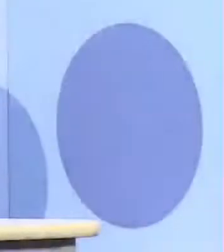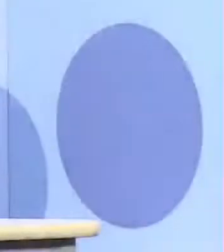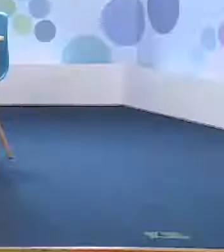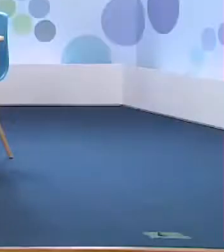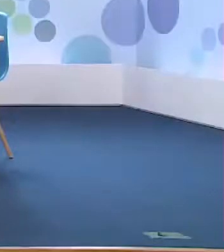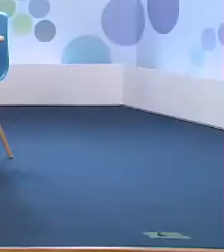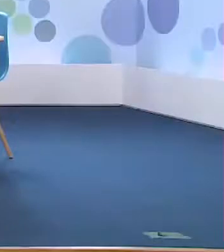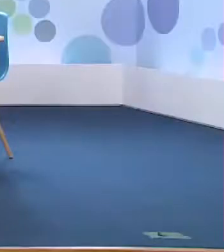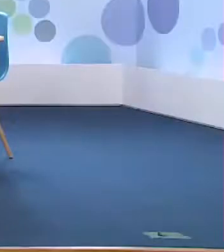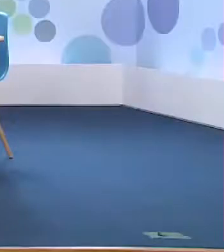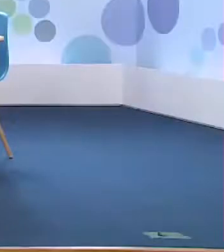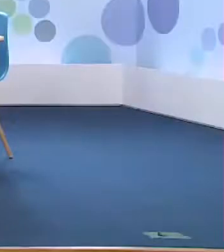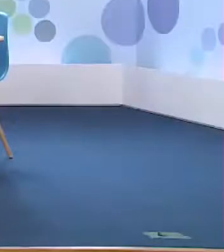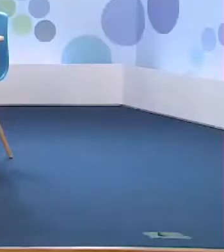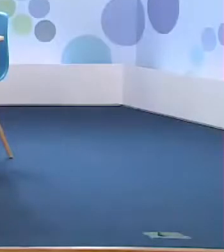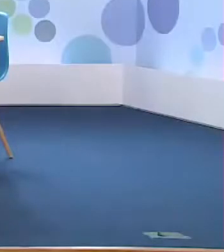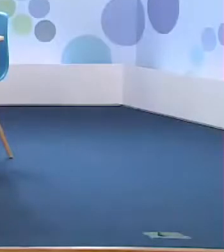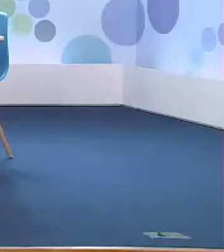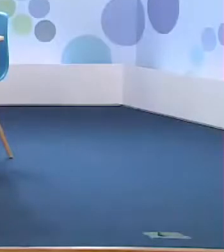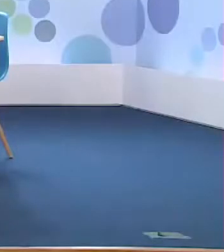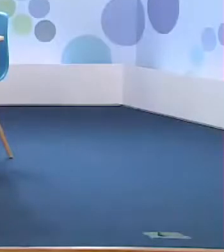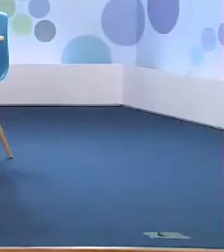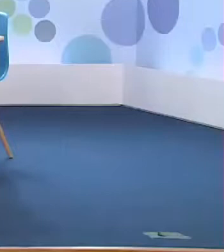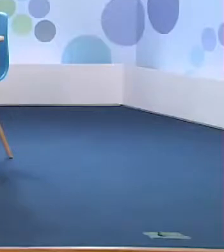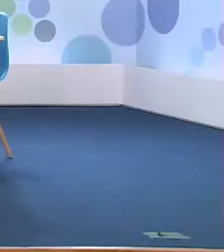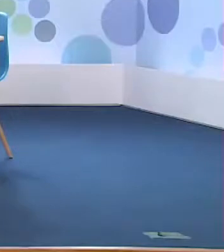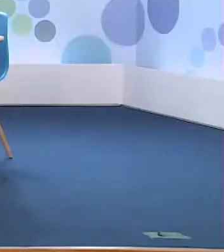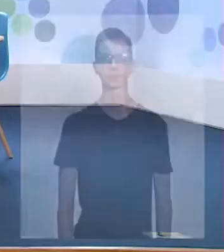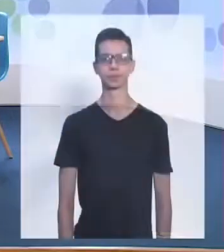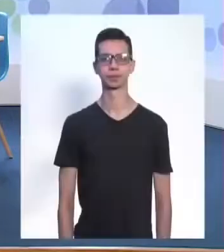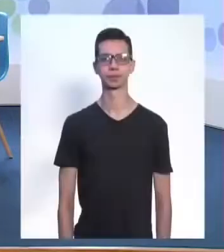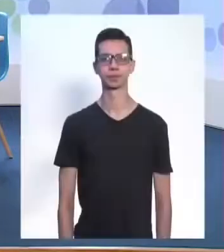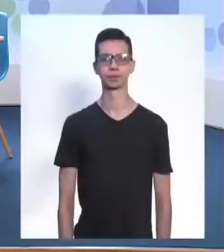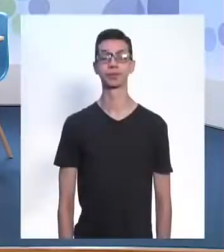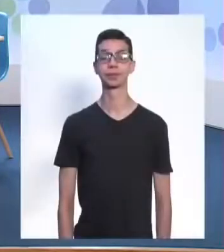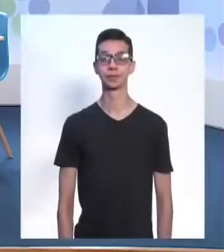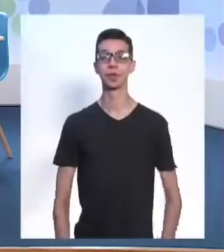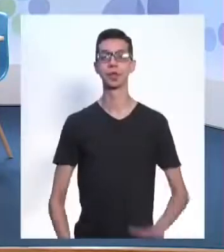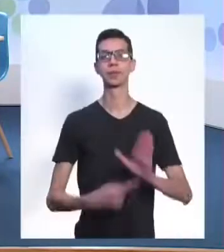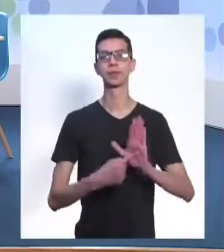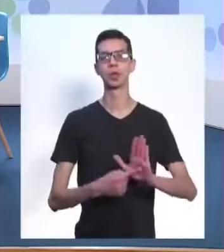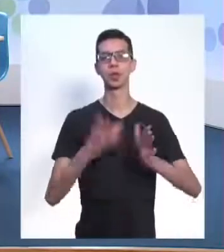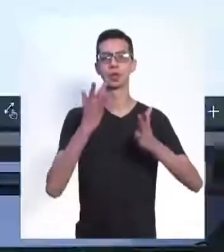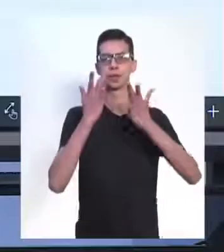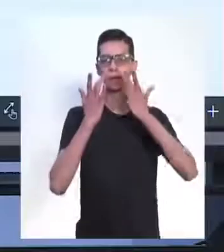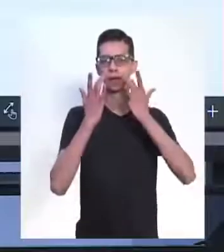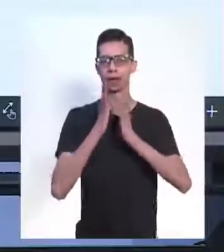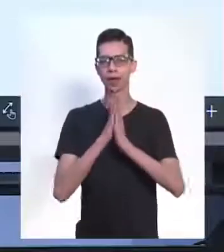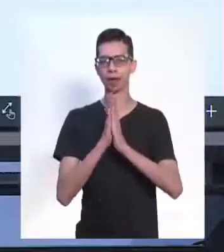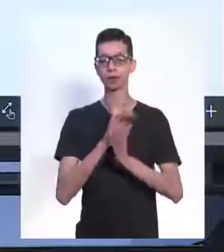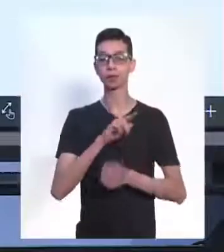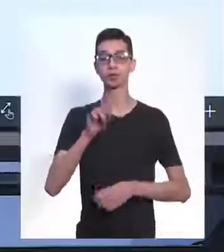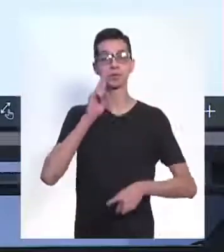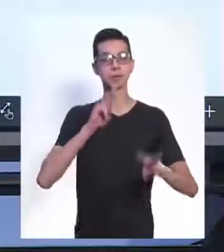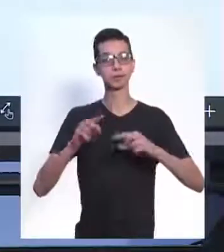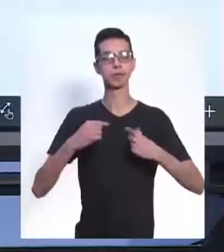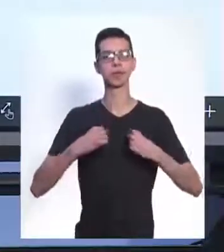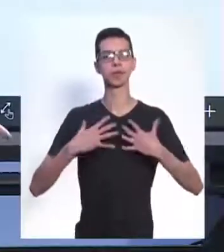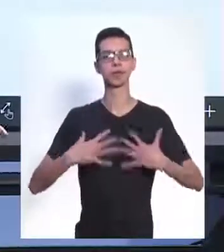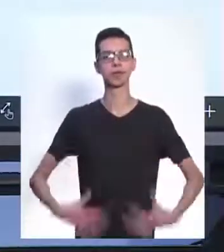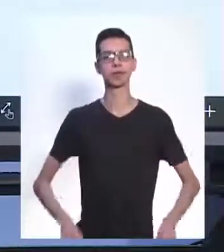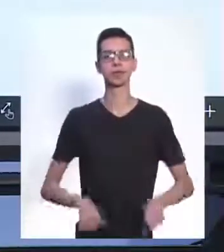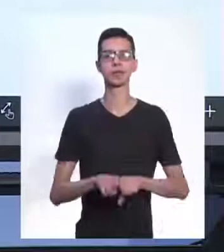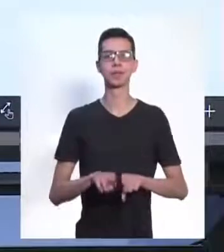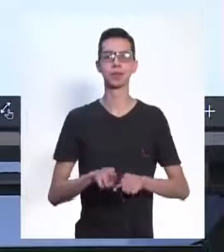eu trouxe esse teatro de bonecos aí para a gente ver figurino e adereços. Apesar de ser bonecos grandes, né, professora?